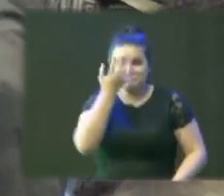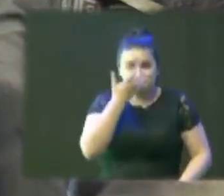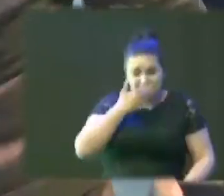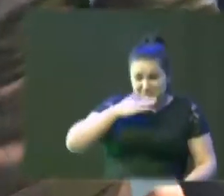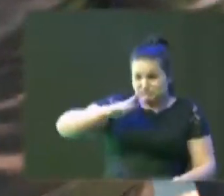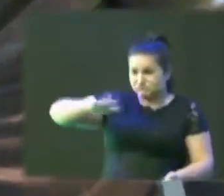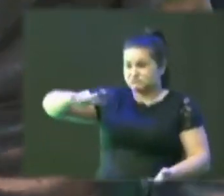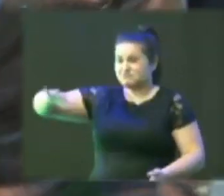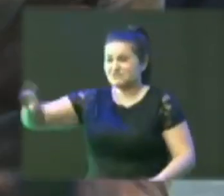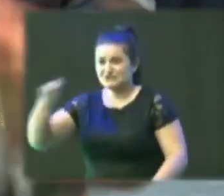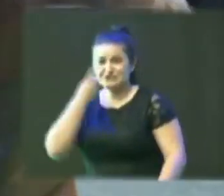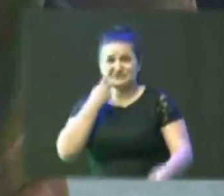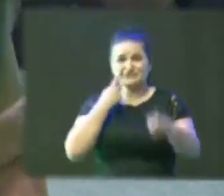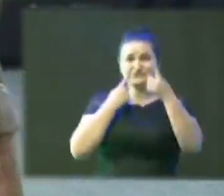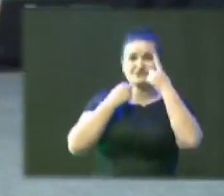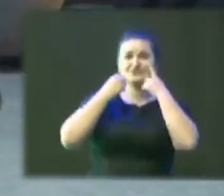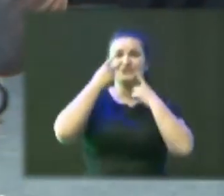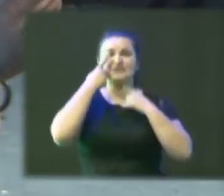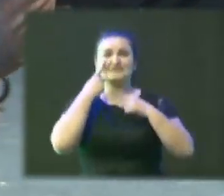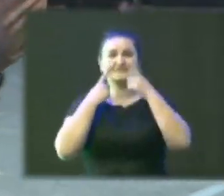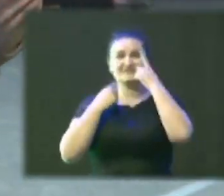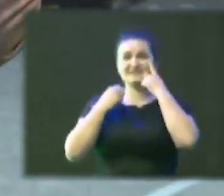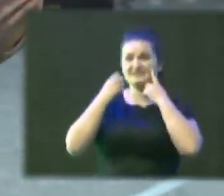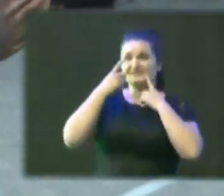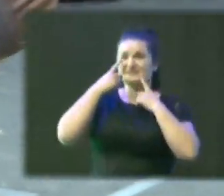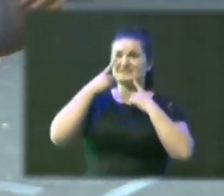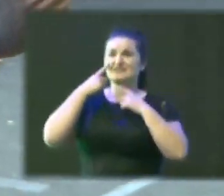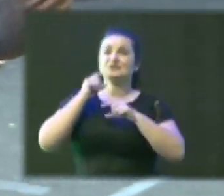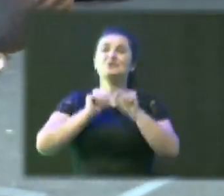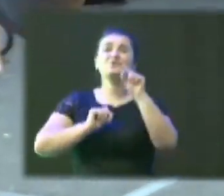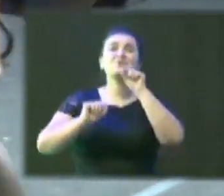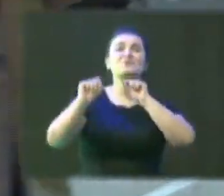até a criança chora